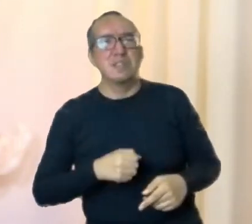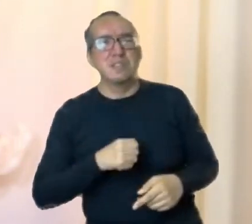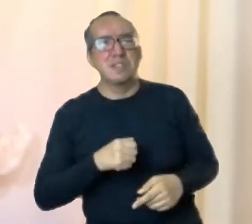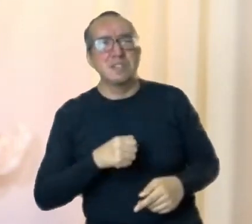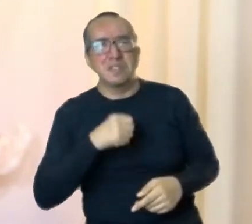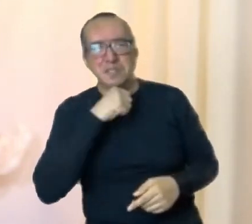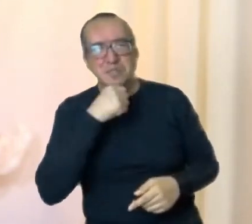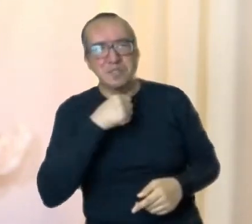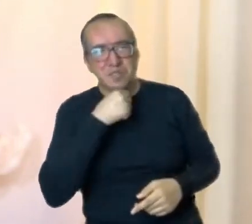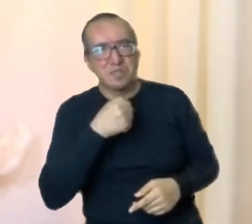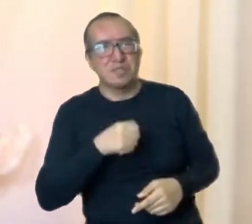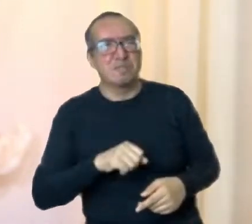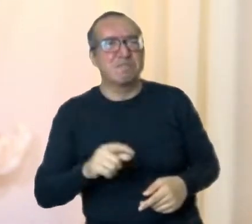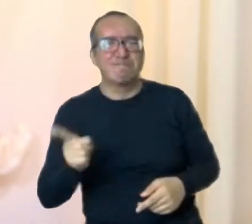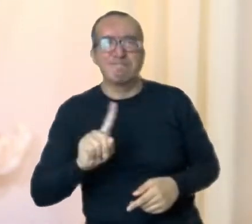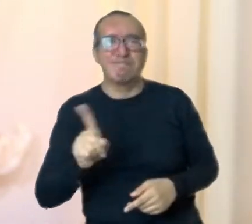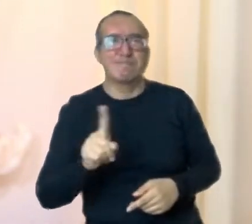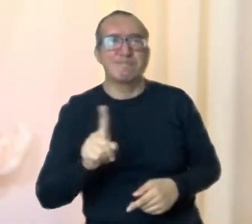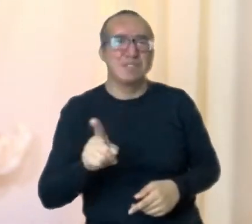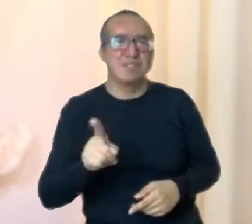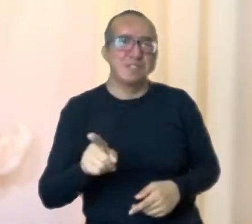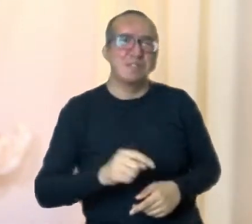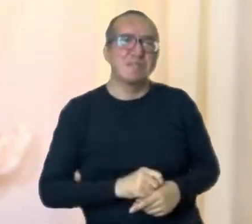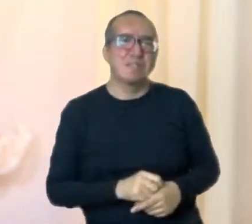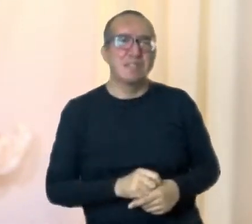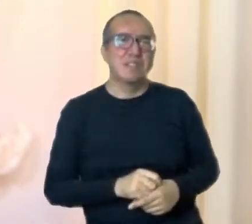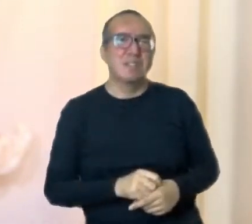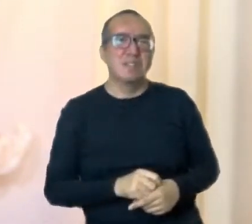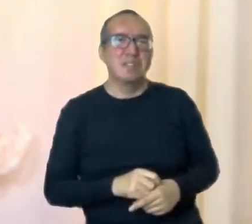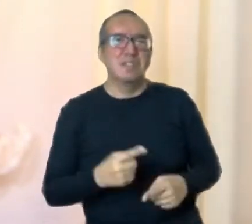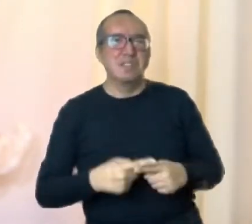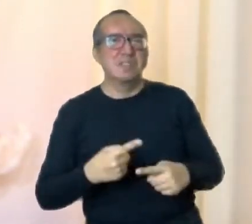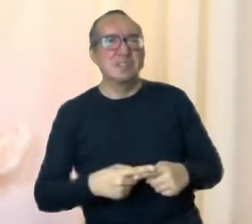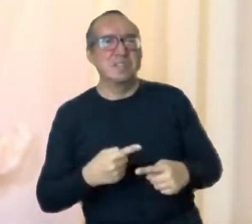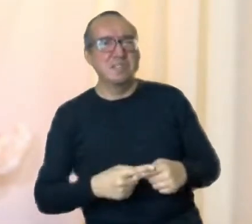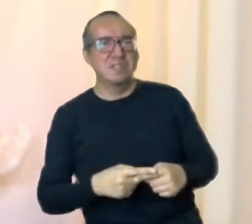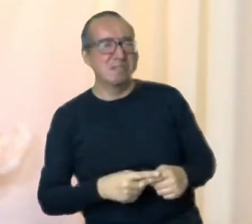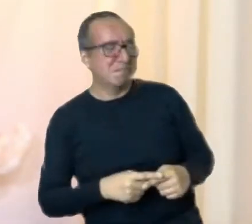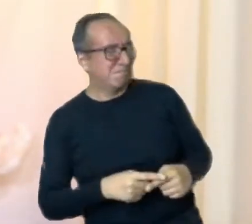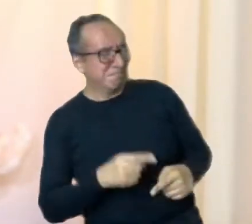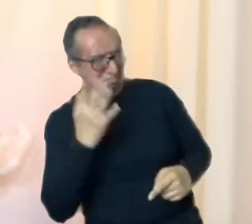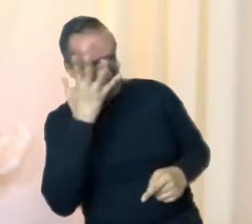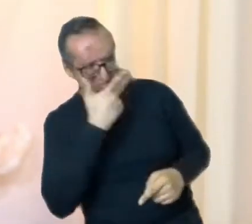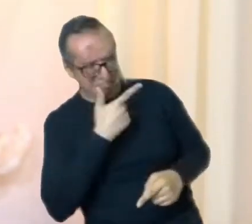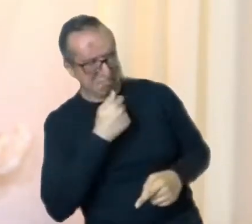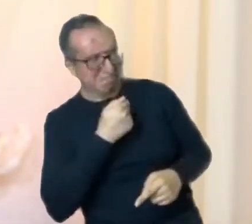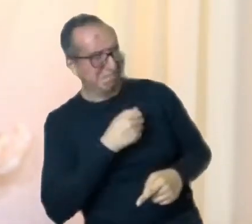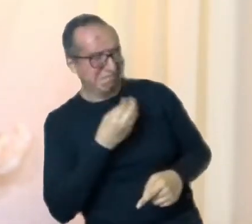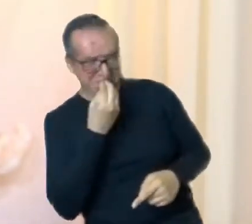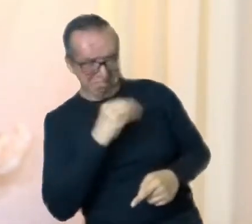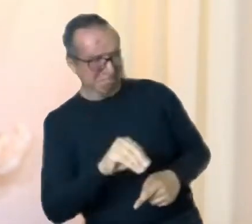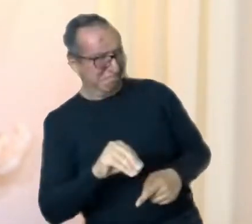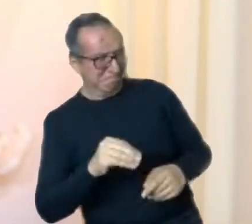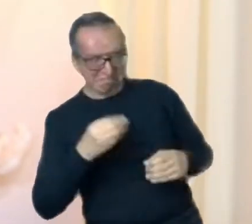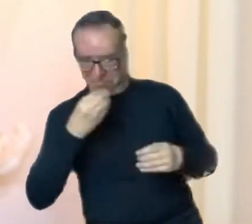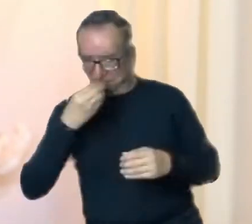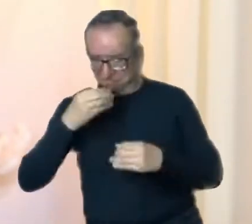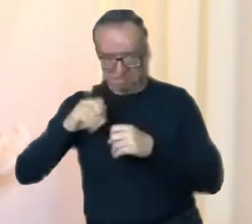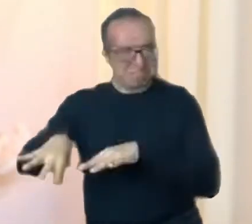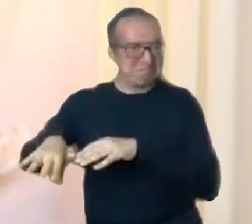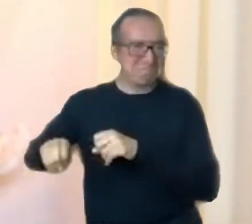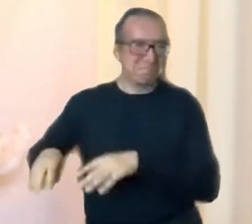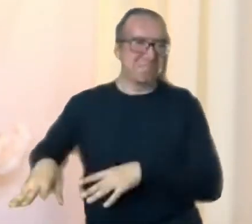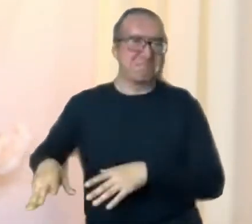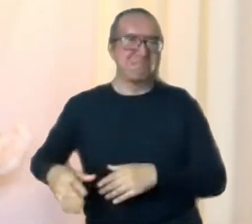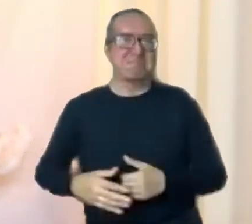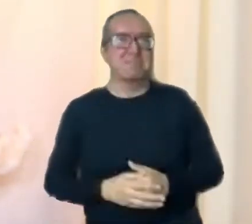não está bonita aos nossos olhos. E aí o empresário, dono de grandes redes, donos do